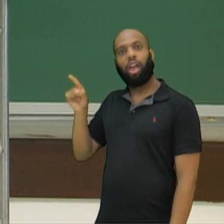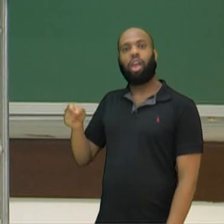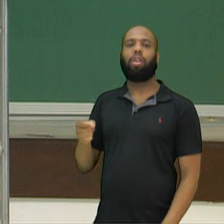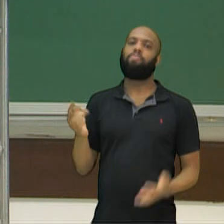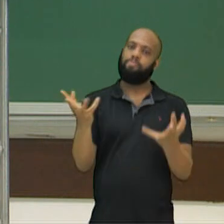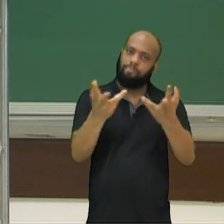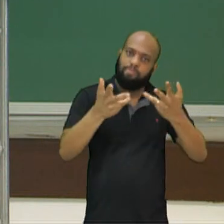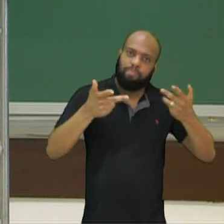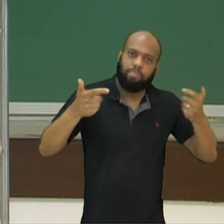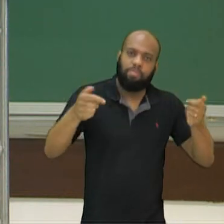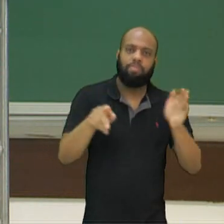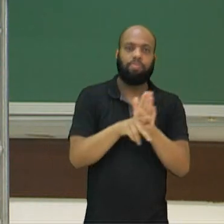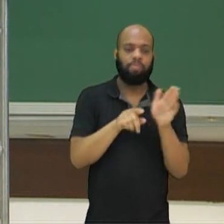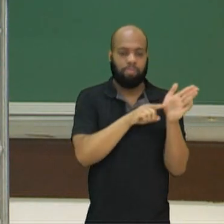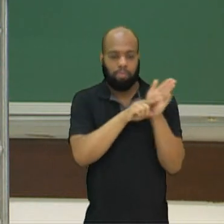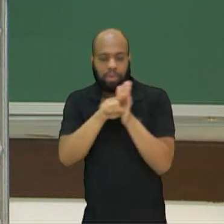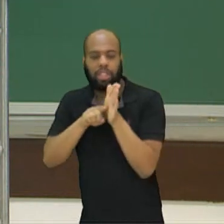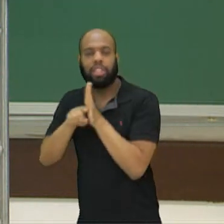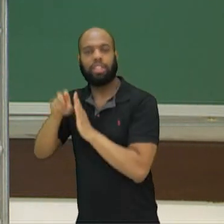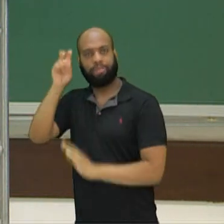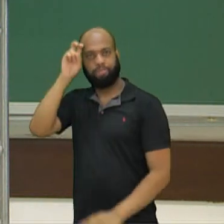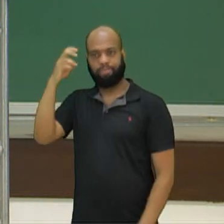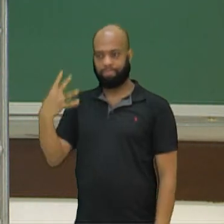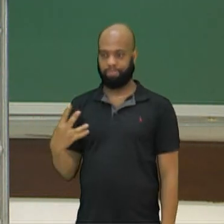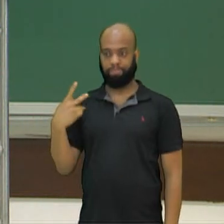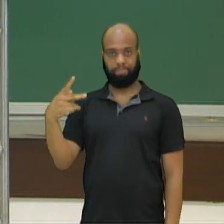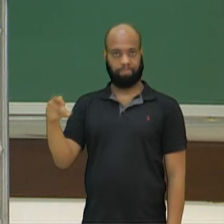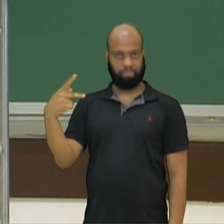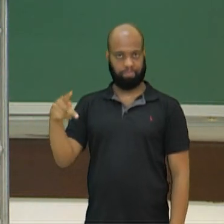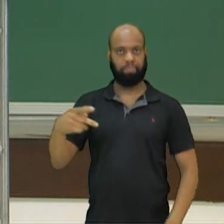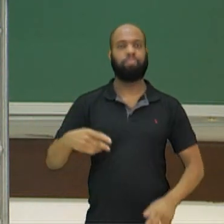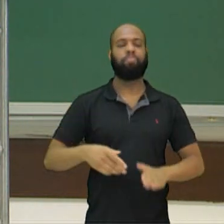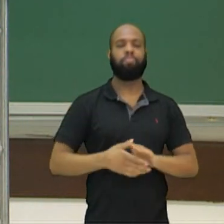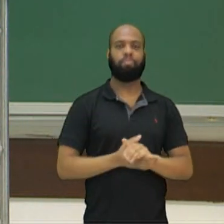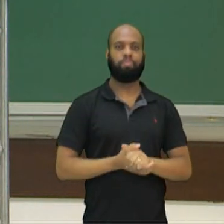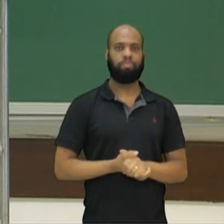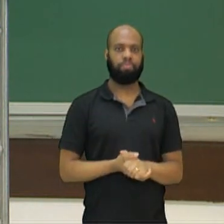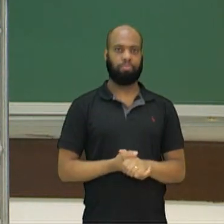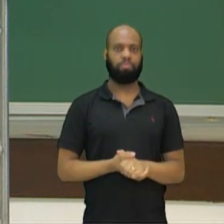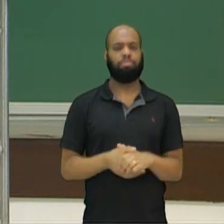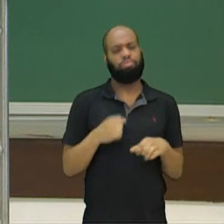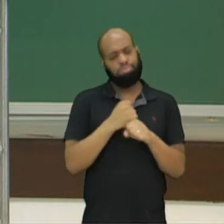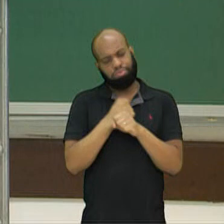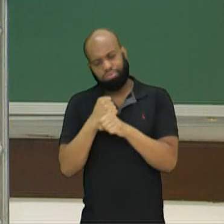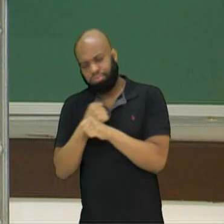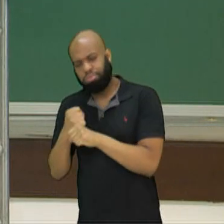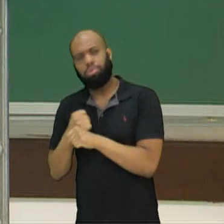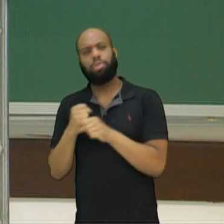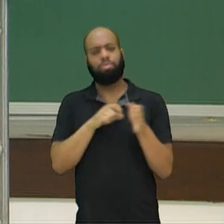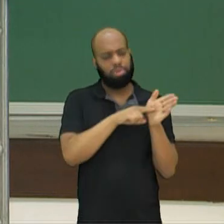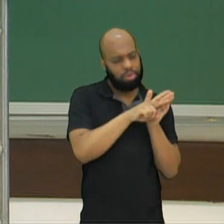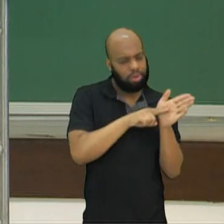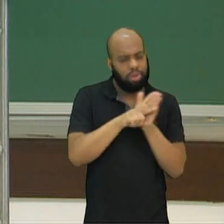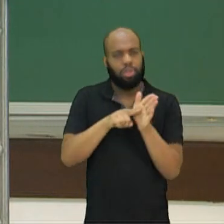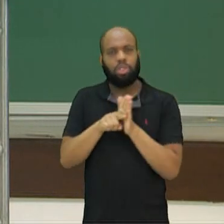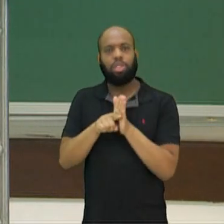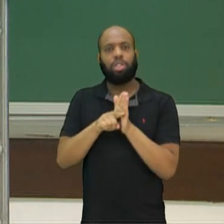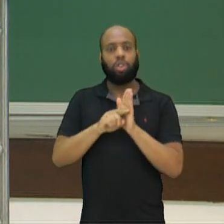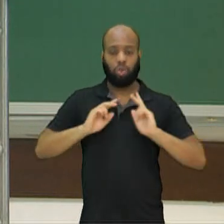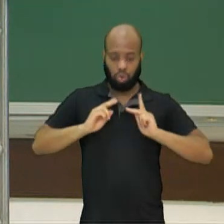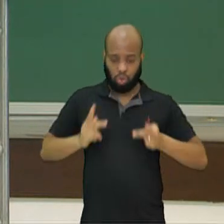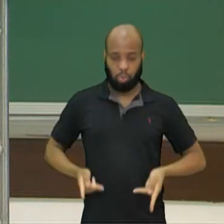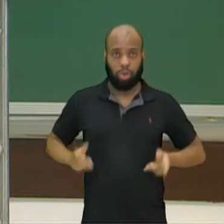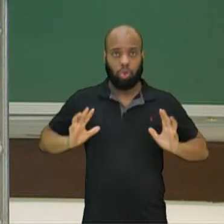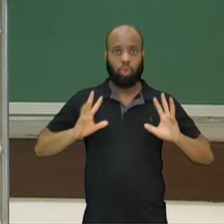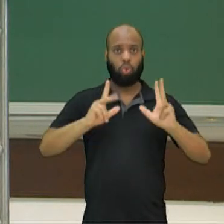brilhante na pesquisa e nos resultados que o Jean Piaget colheu nos seus anos como pesquisador. Todo ser humano